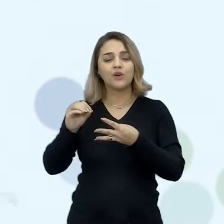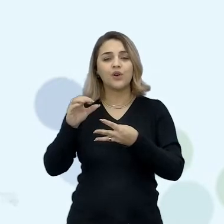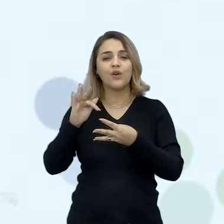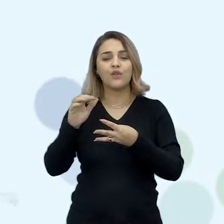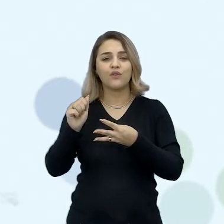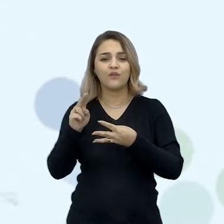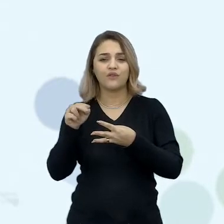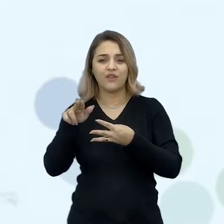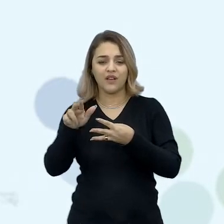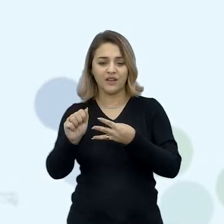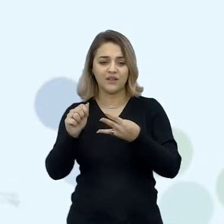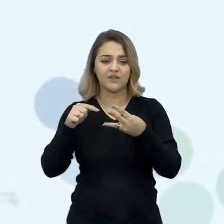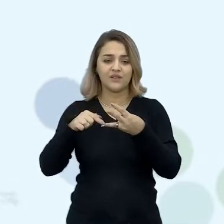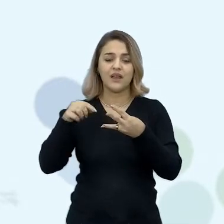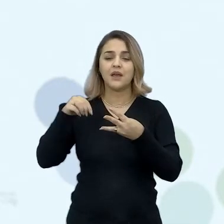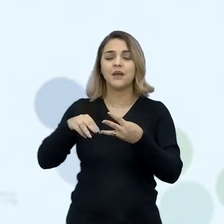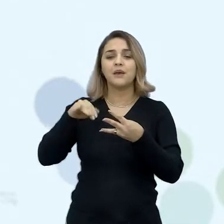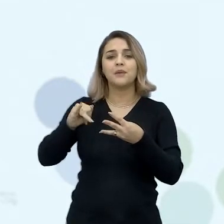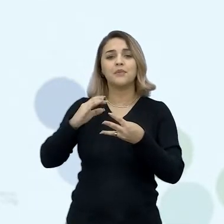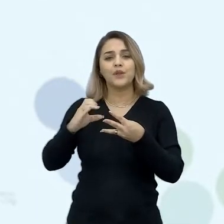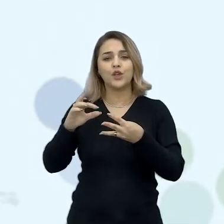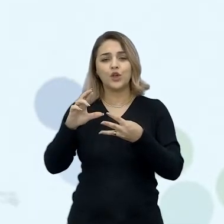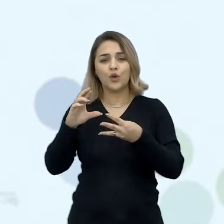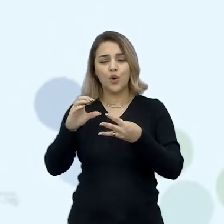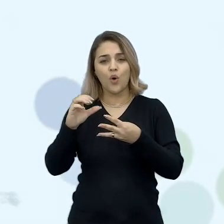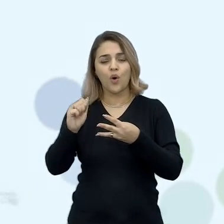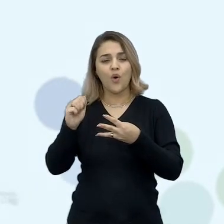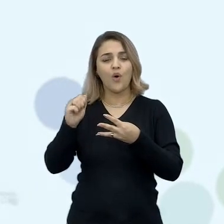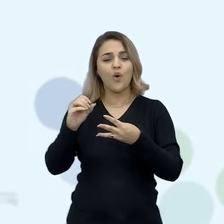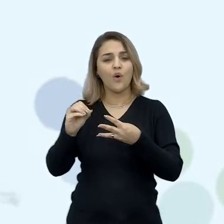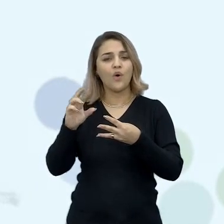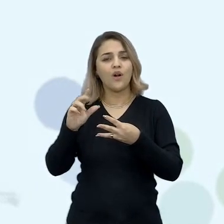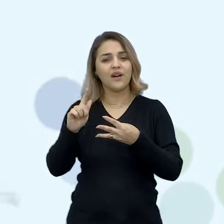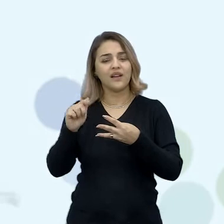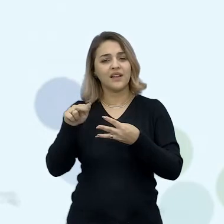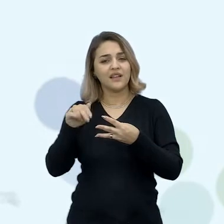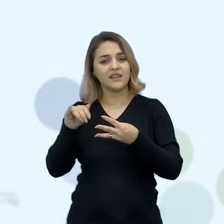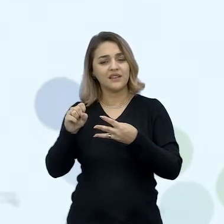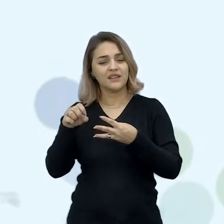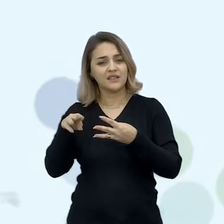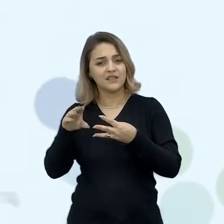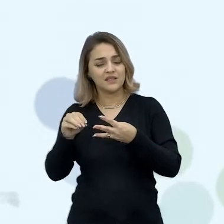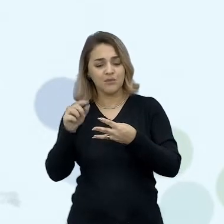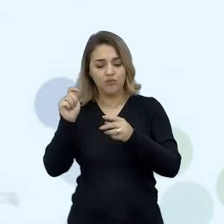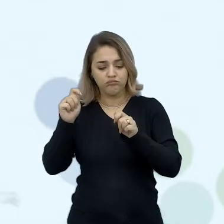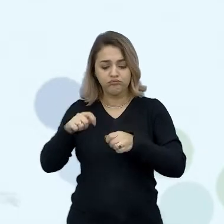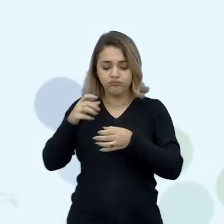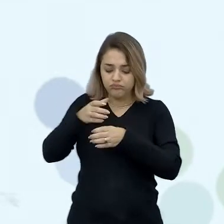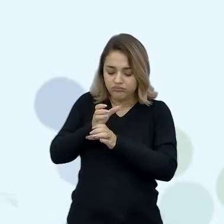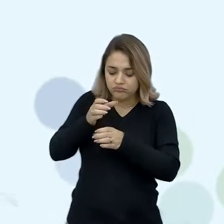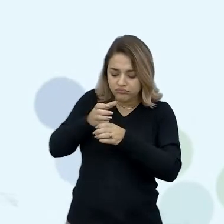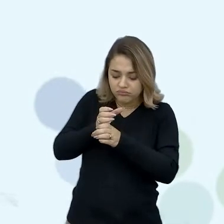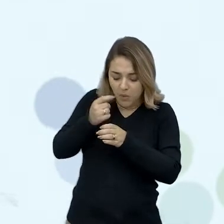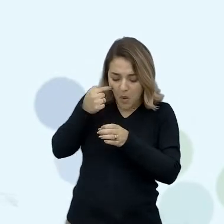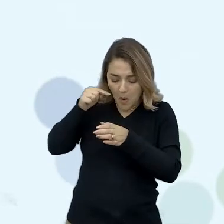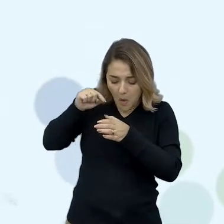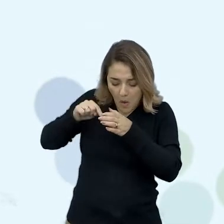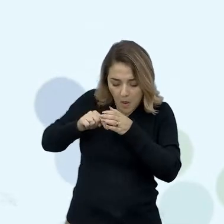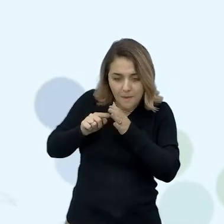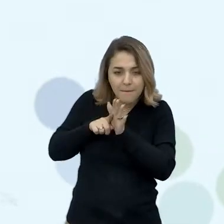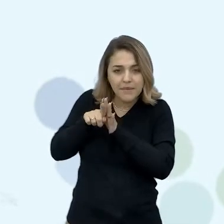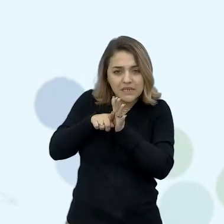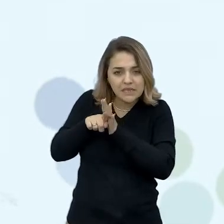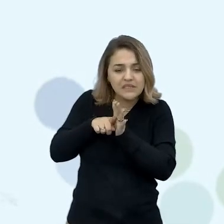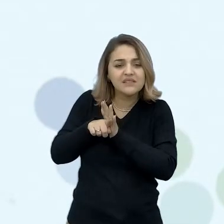né, aqueles que a gente só vê por telescópicos, né? Então você vai ter lá, né, invertebrados, vertebrados, vírus,